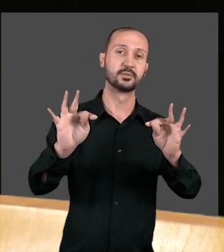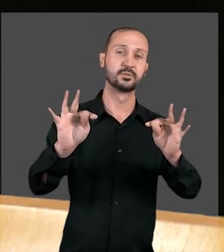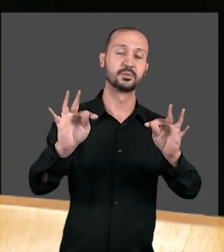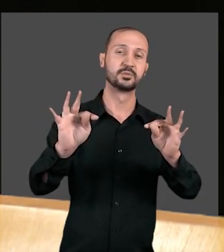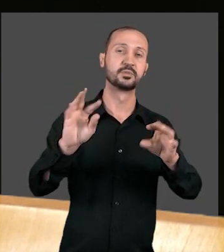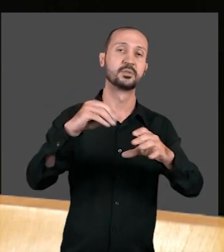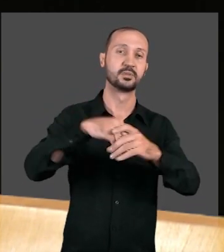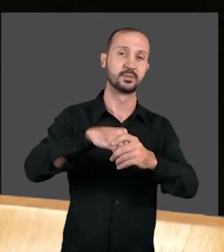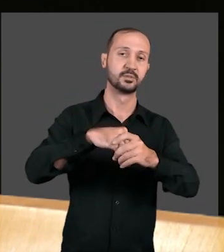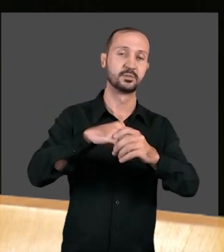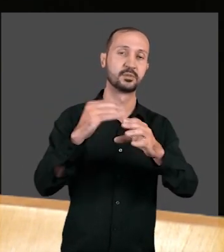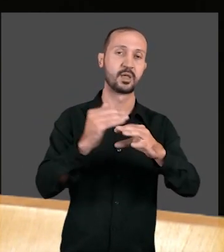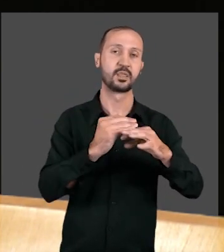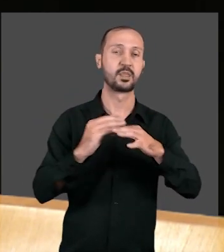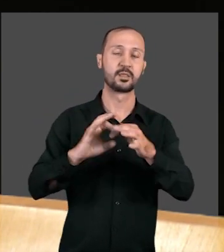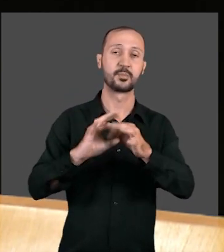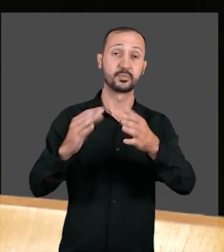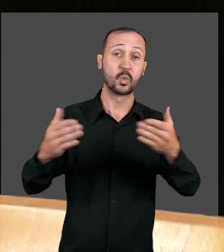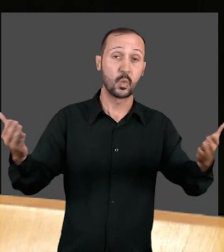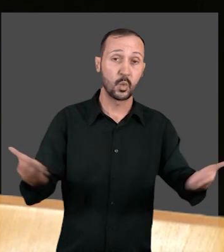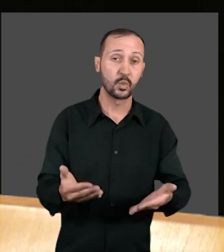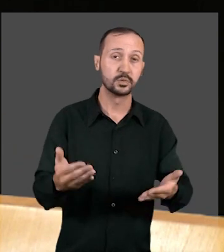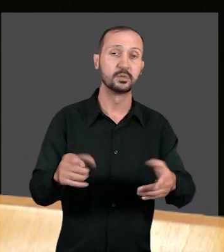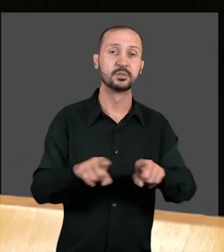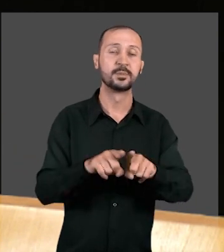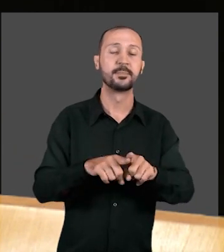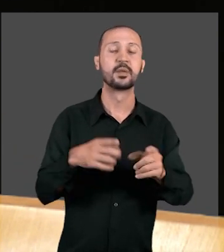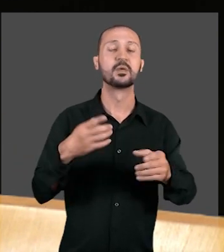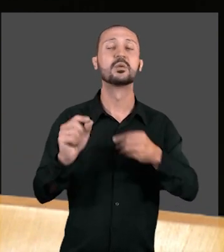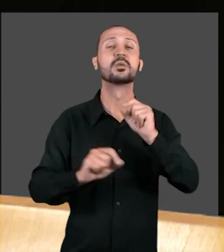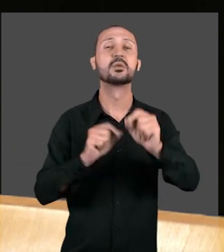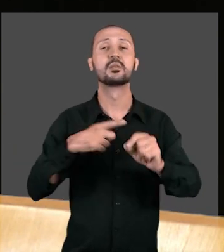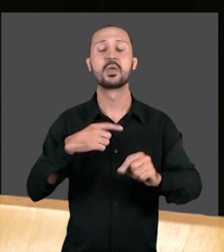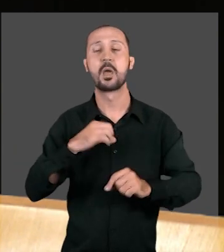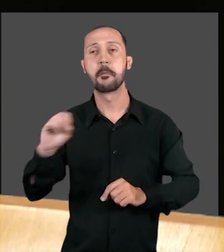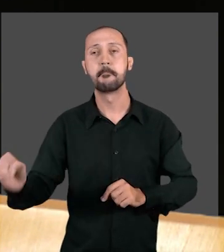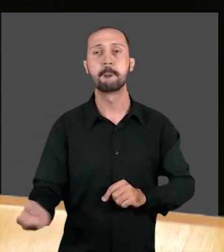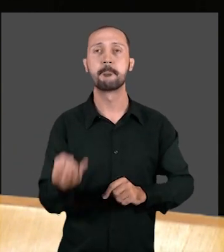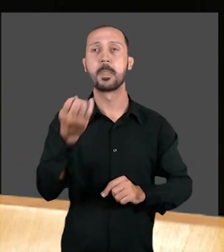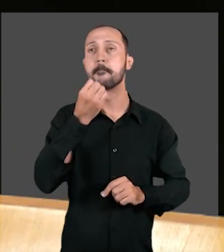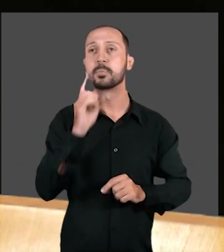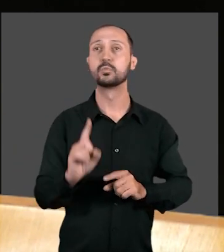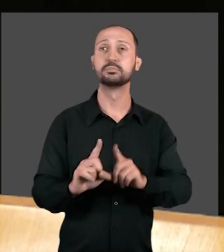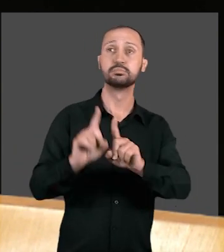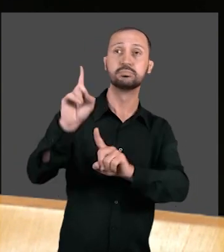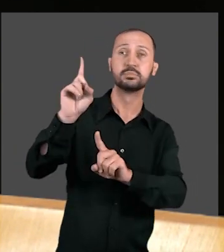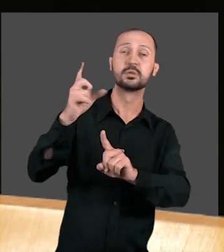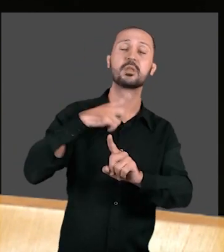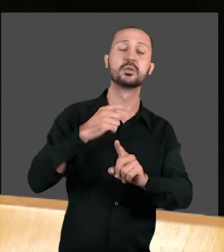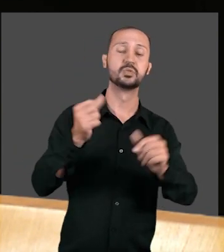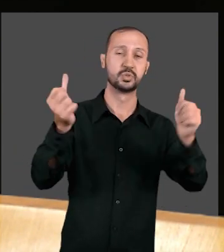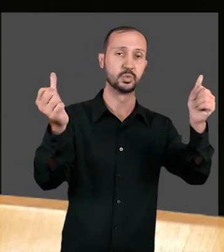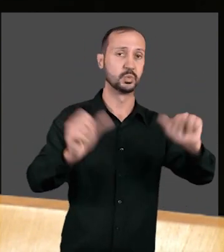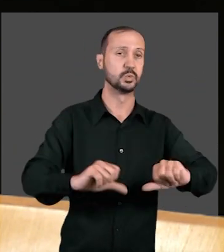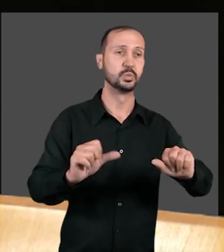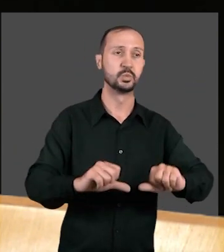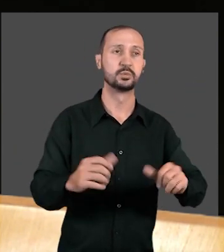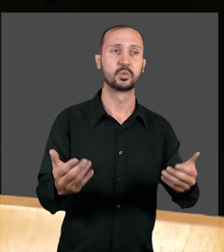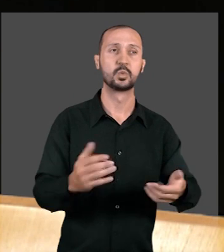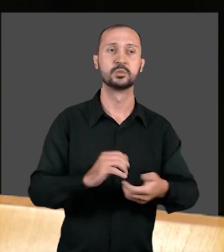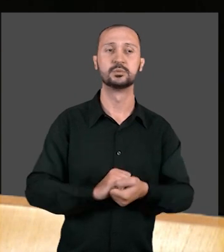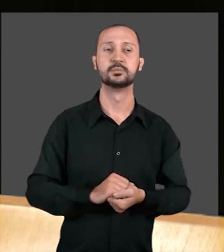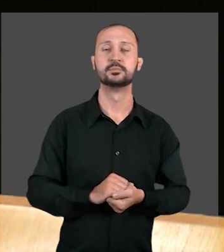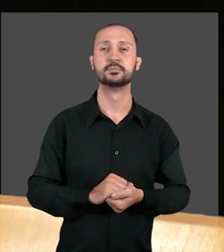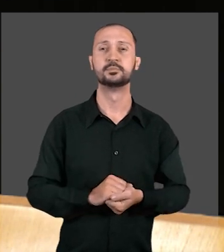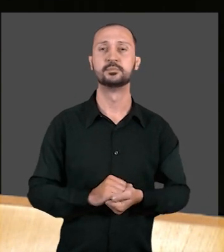na democracia contemporânea e as vantagens e disfunções que essas tecnologias têm trazido. Portanto, eu